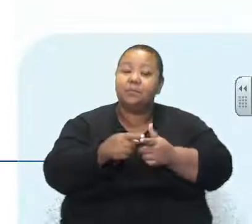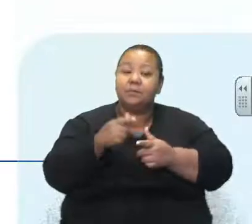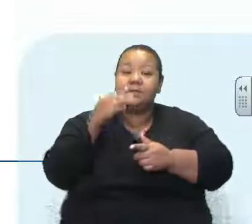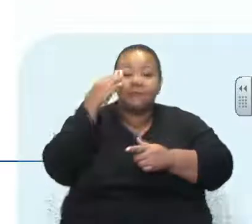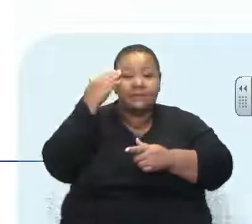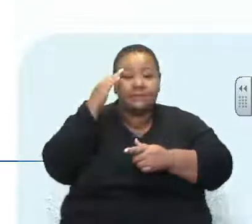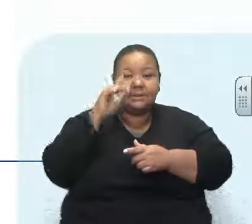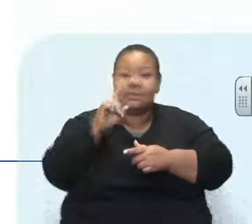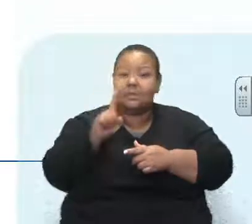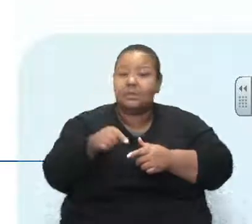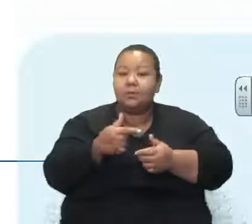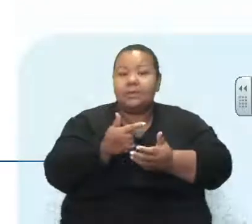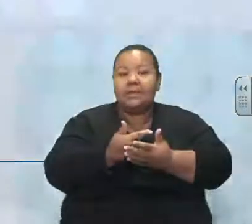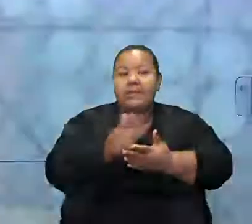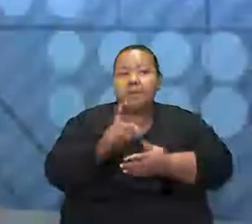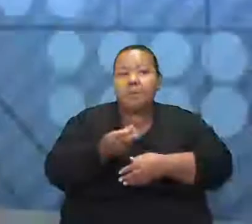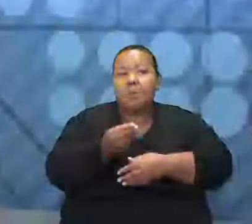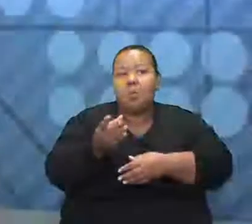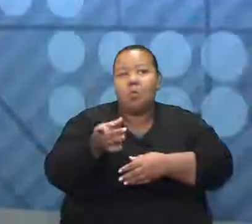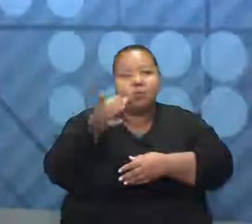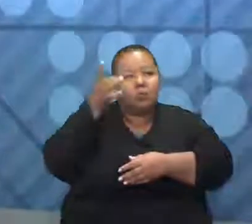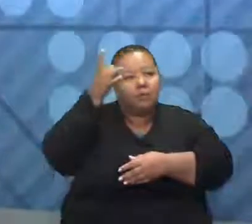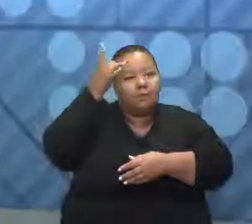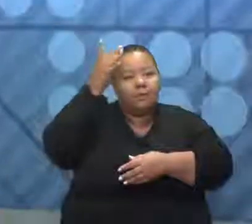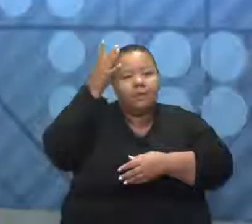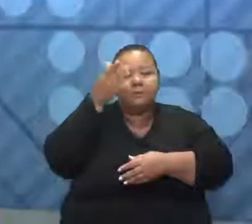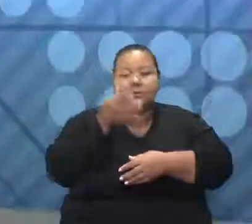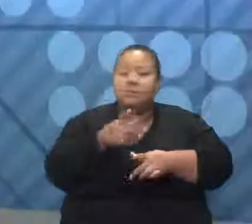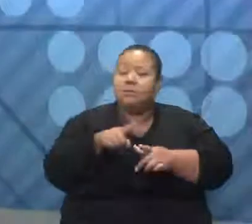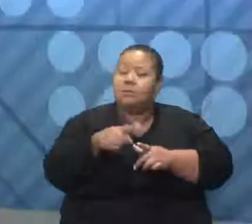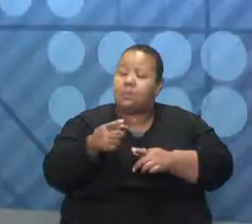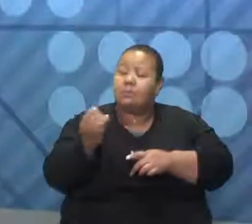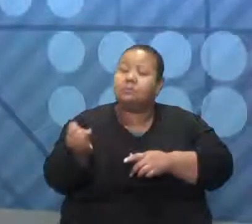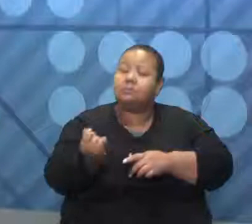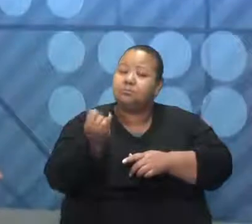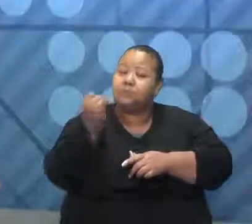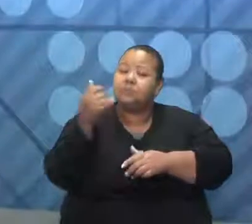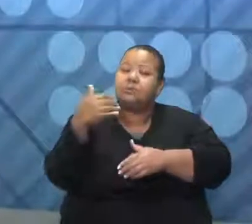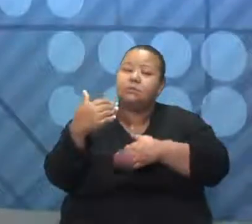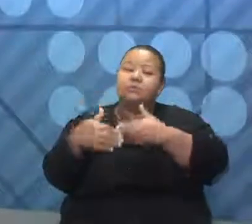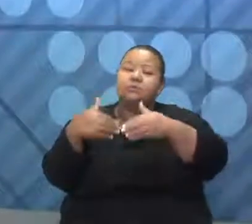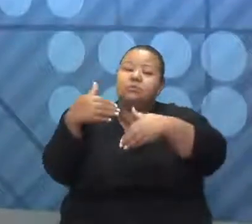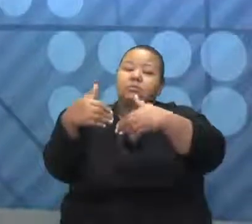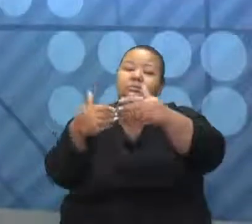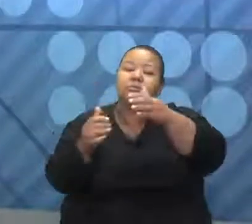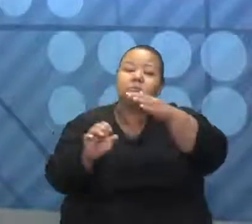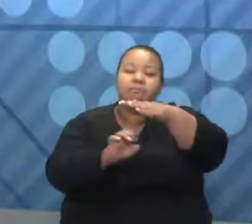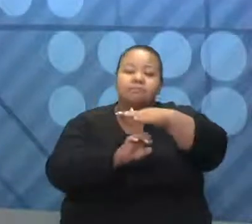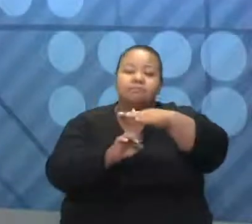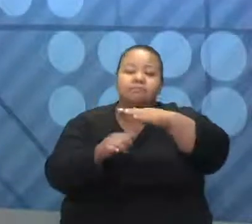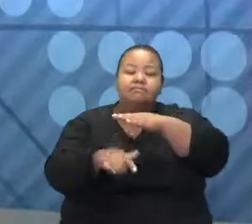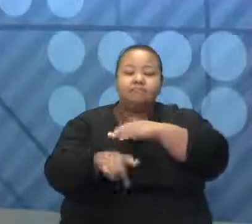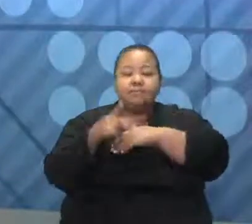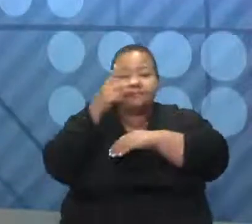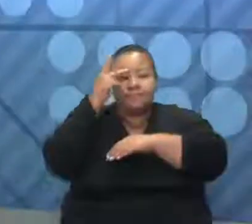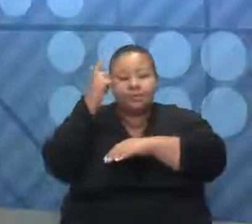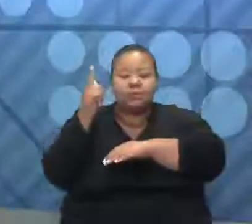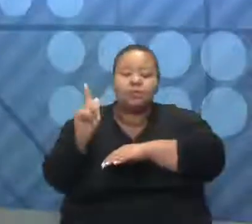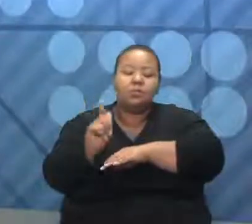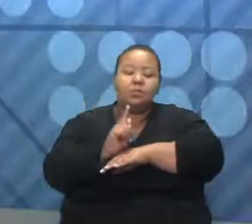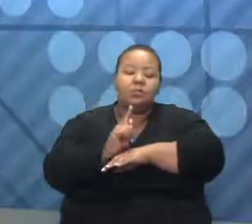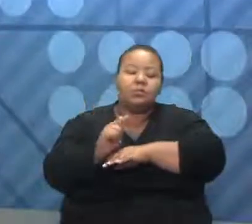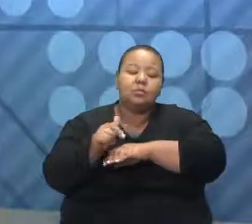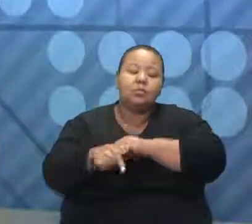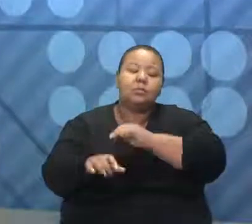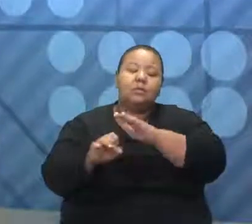não é uma tarefa muito fácil, mas é essencial para o desenvolvimento da empresa. Aí os gestores da Essencial olharam assim, por que